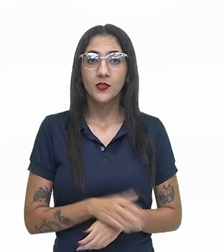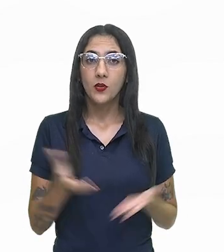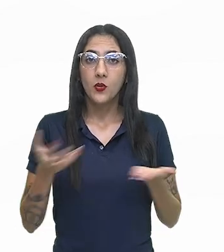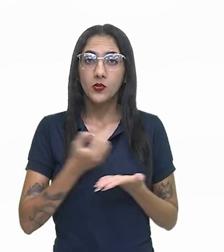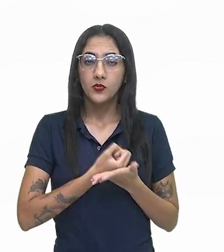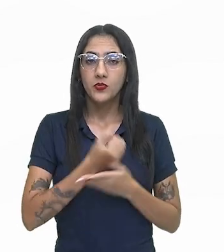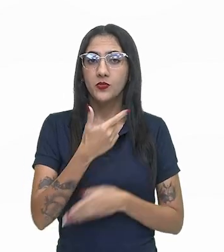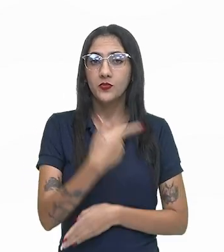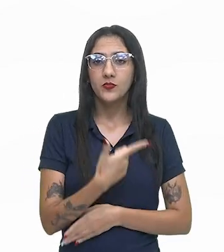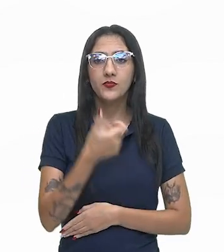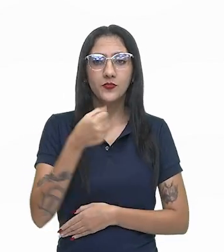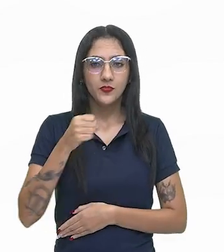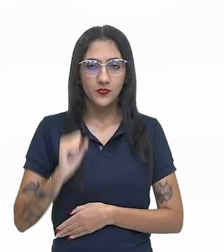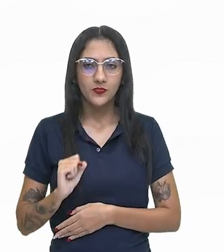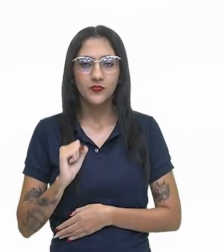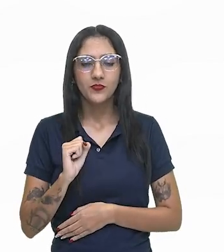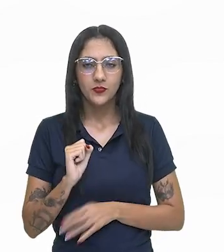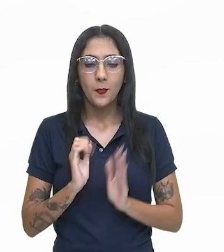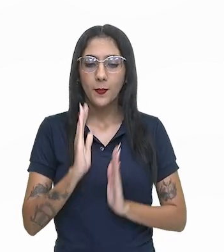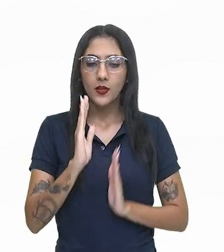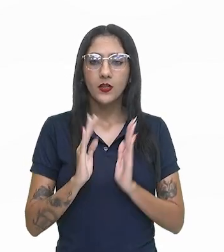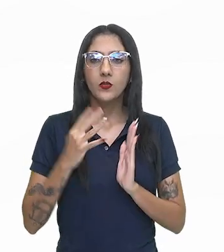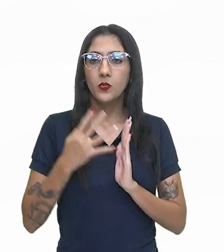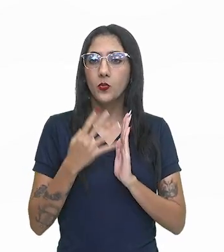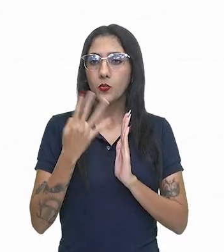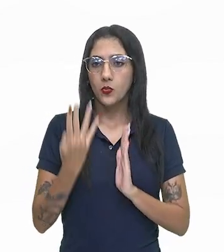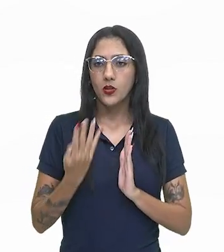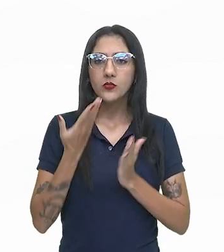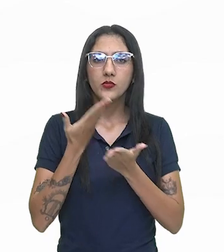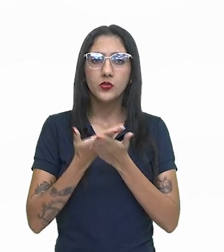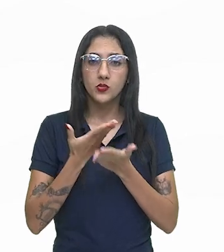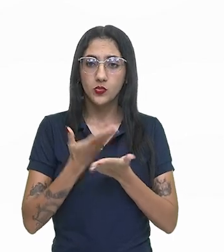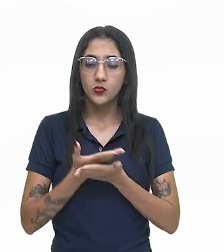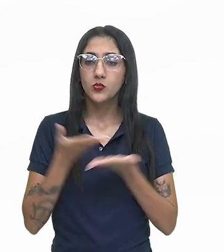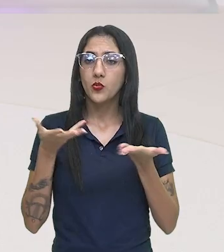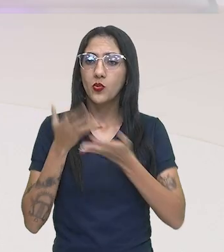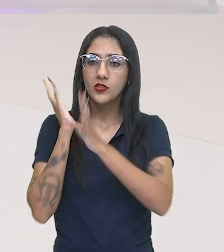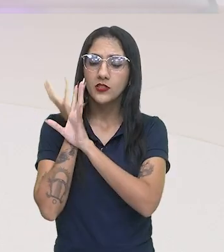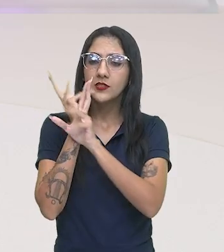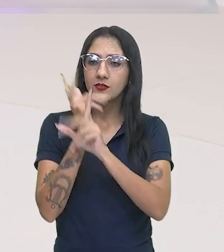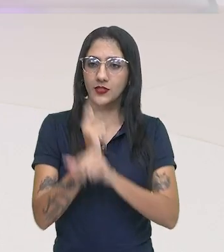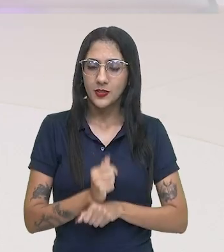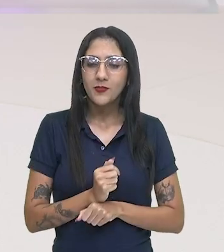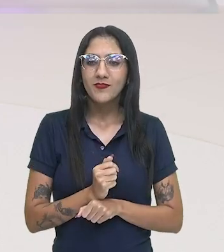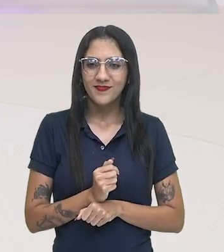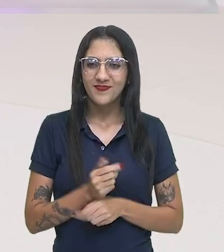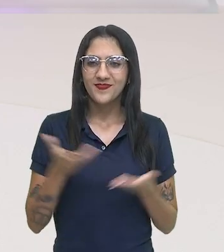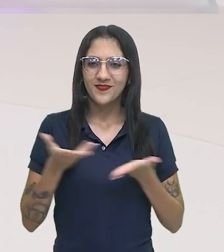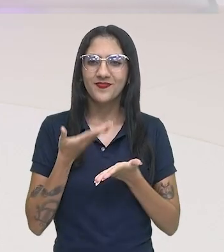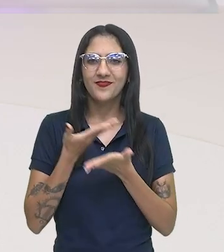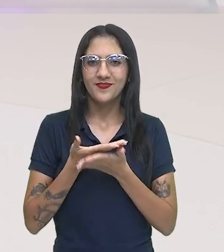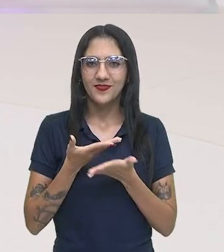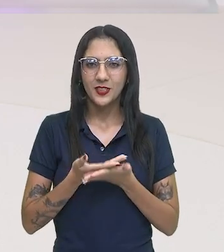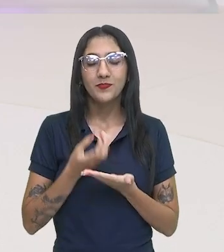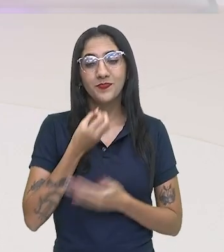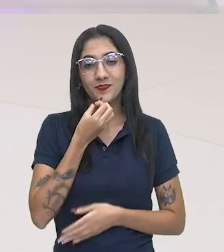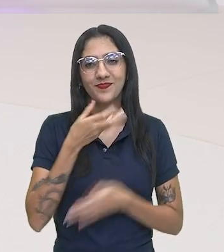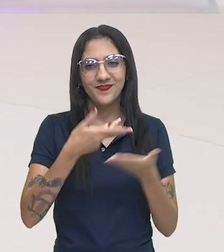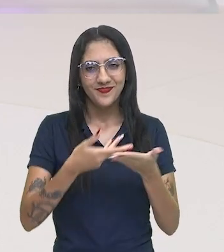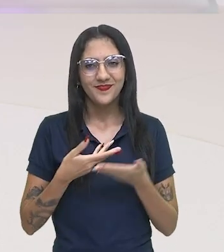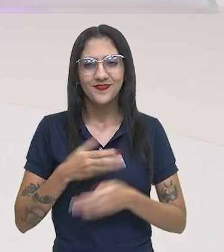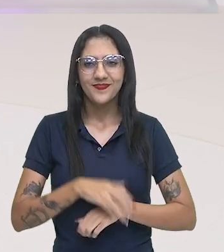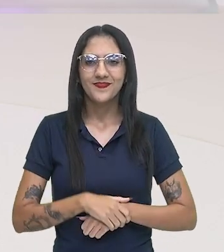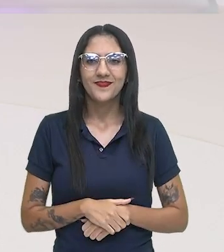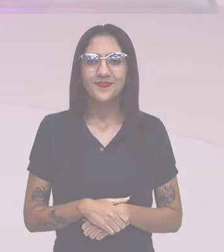Revisão da unidade 4, né? E também avaliação. Esse é o tema da aula de número 28. Seja mais uma vez